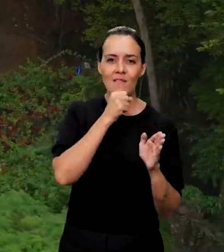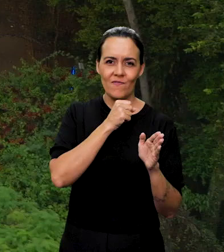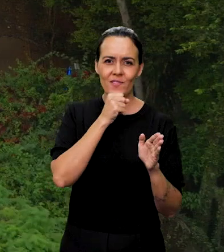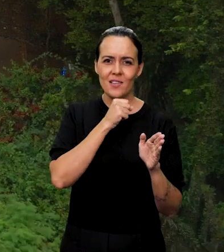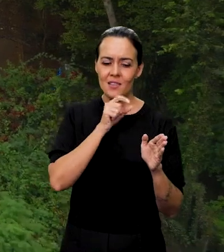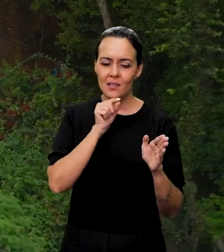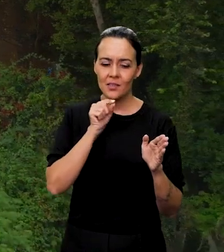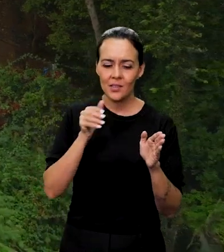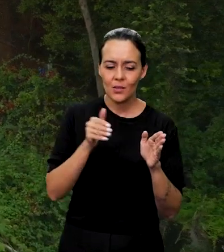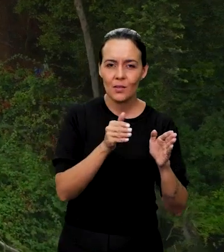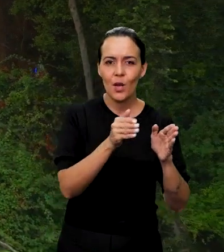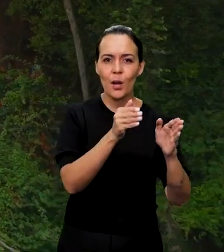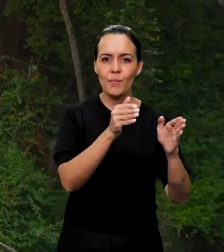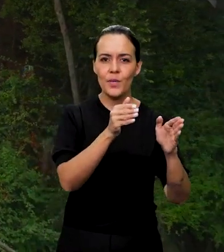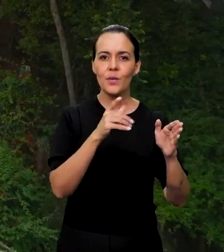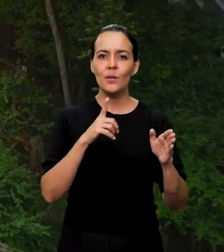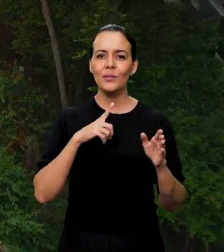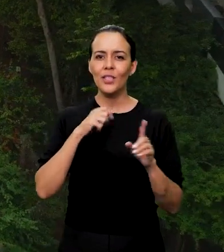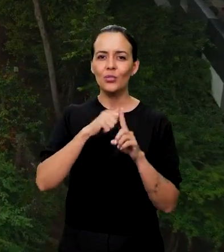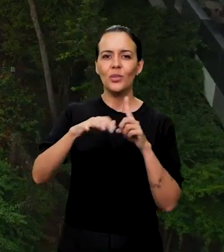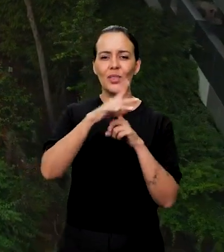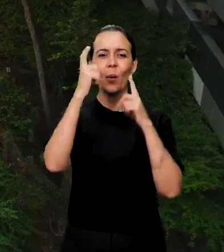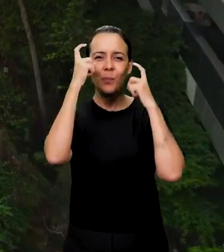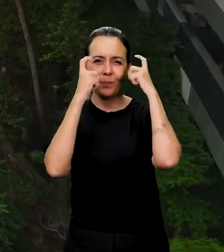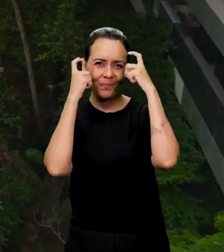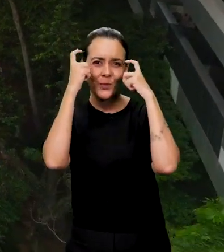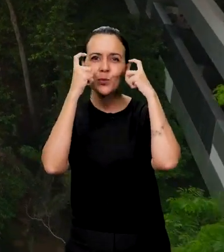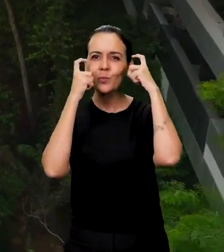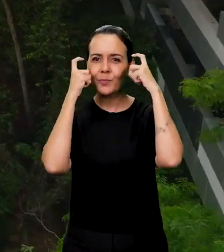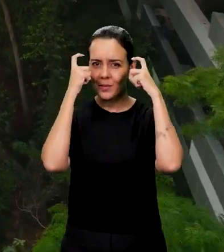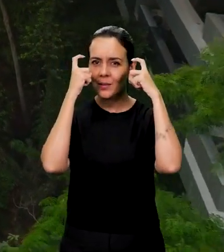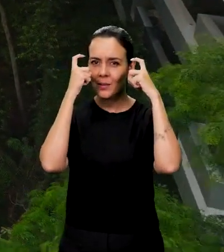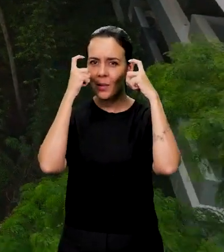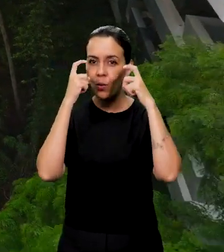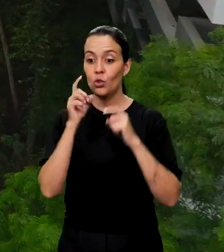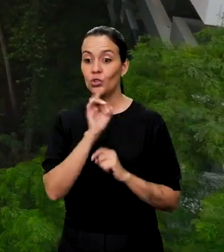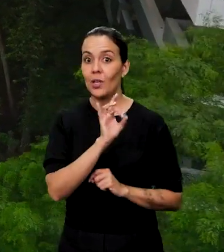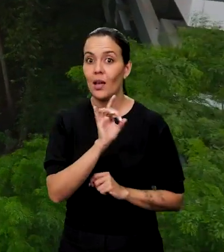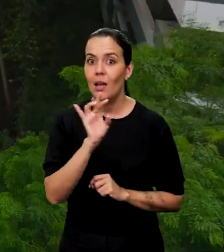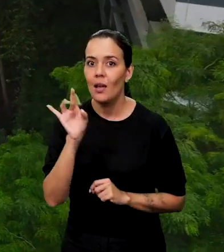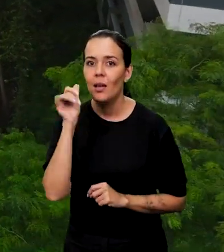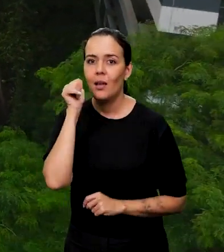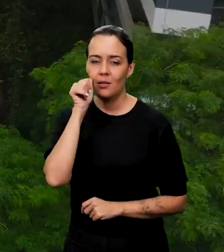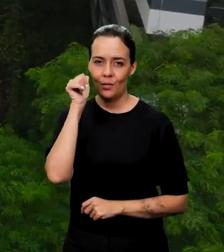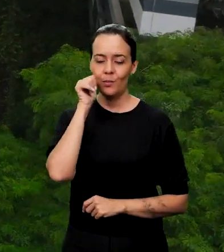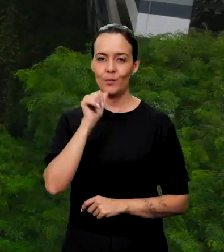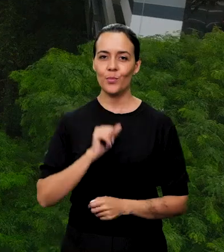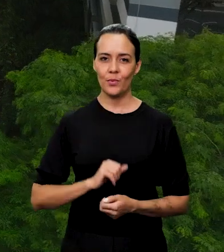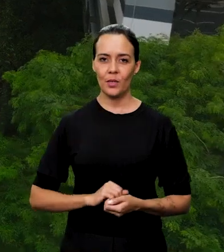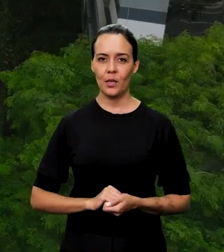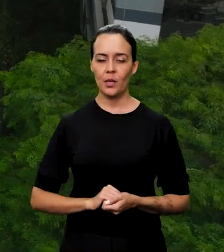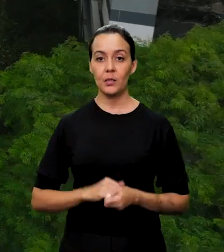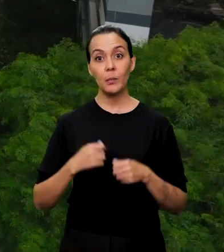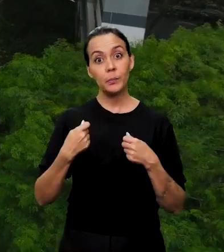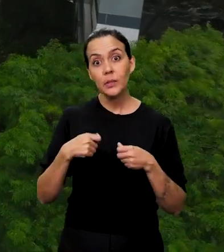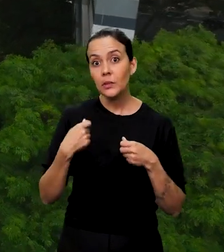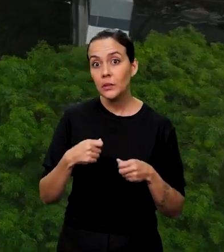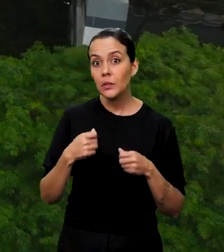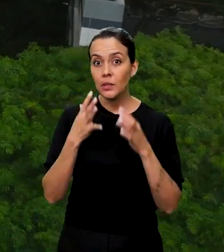social, ela passa a ser vista como uma preocupação individual. Por isso, eu acho que a gente, Voz de Guita por um Bebé.